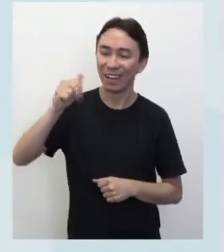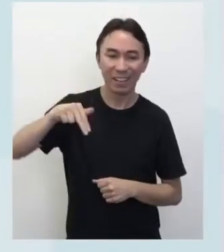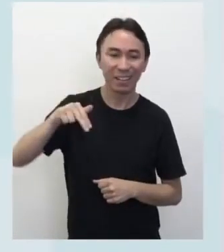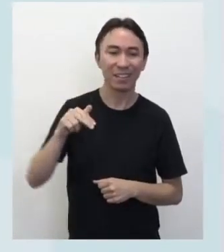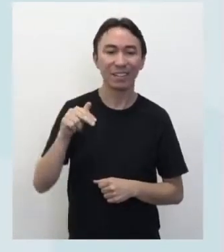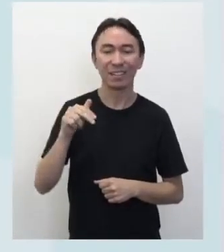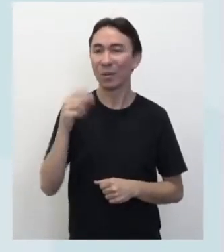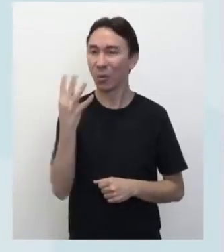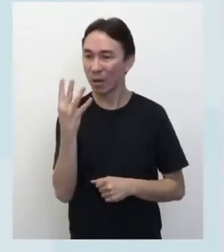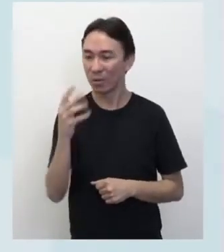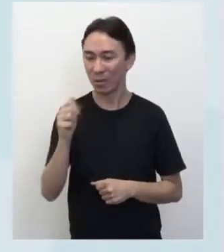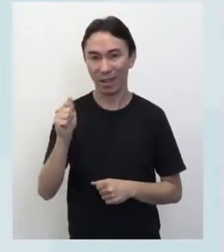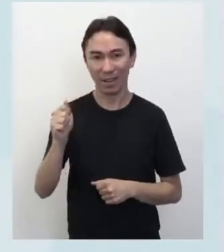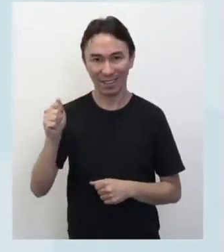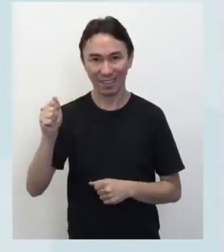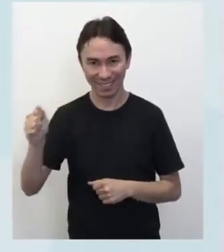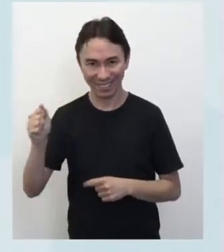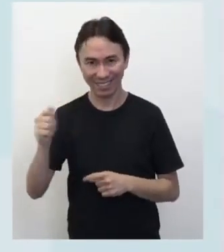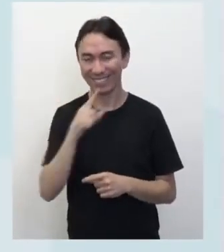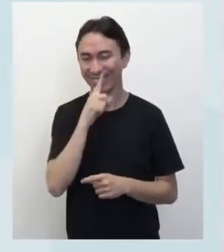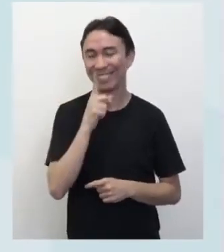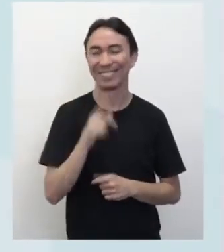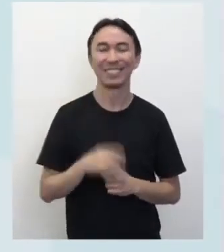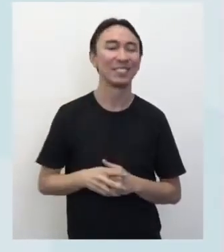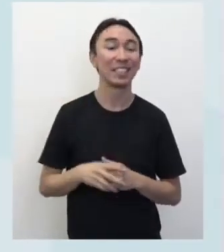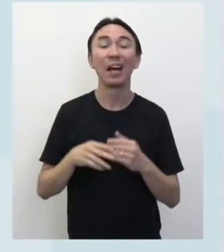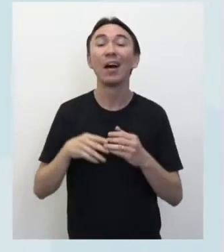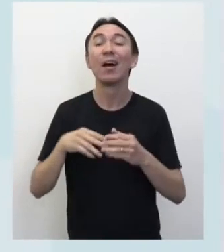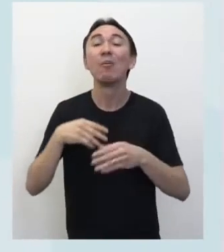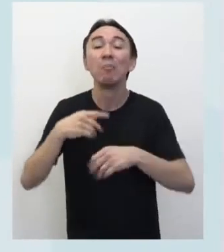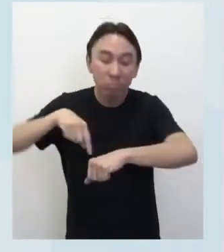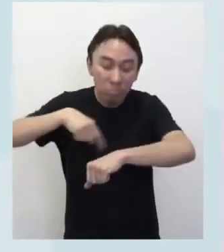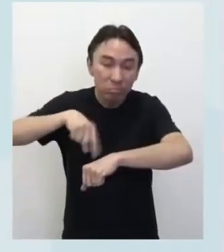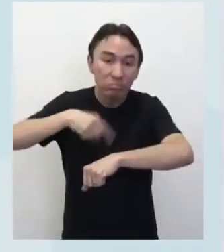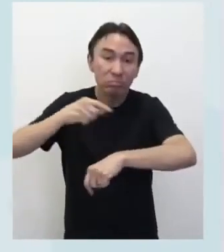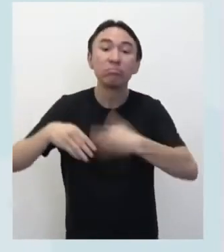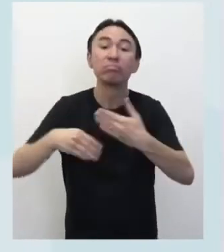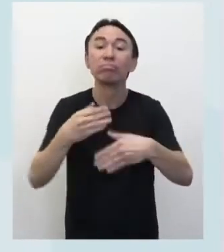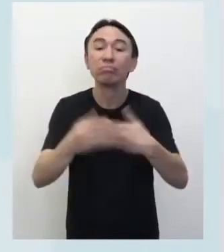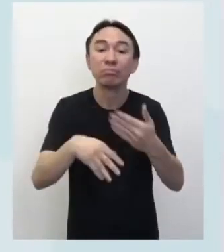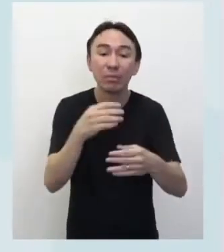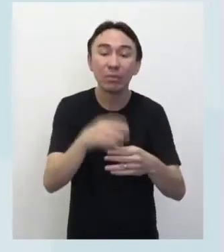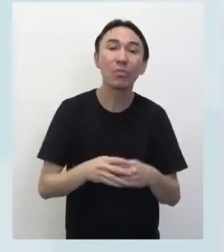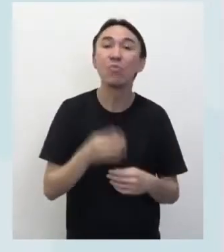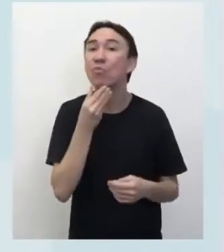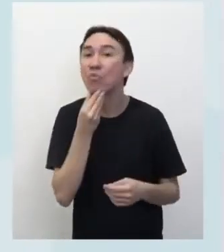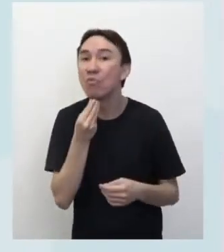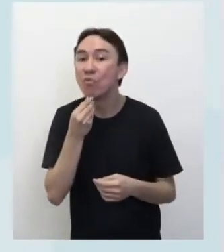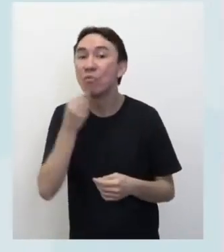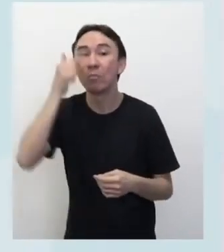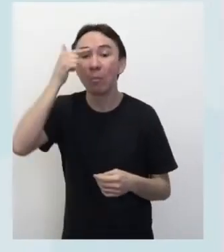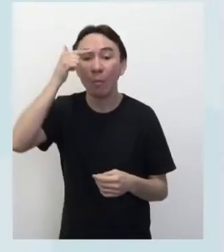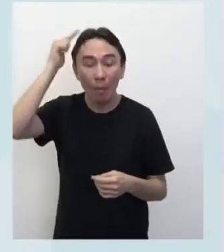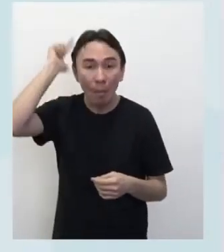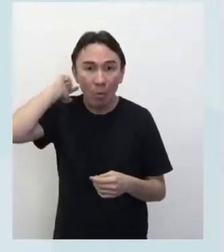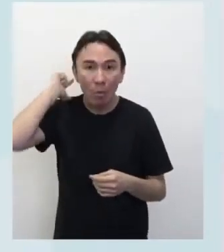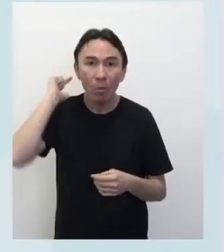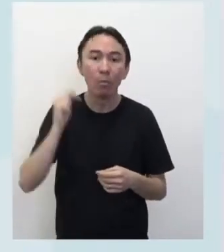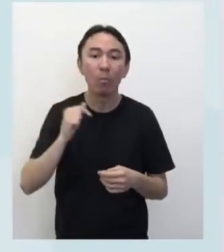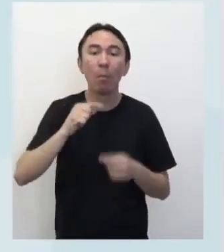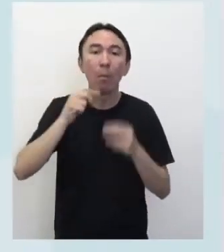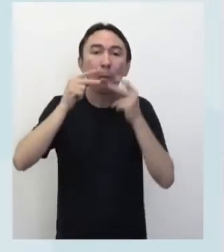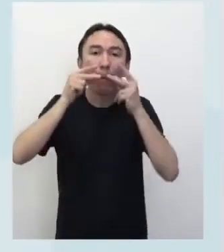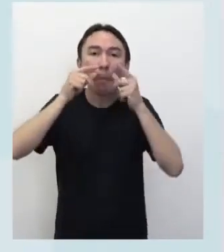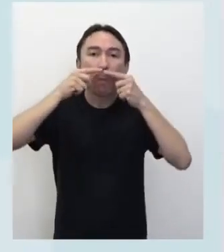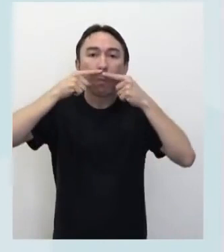AN4IAAAA. Algumas horas depois, o que está o senhor careca lá, com bigodão, como nós